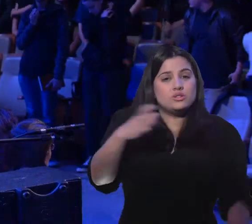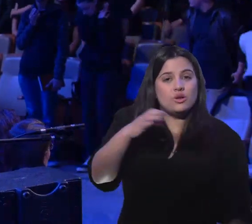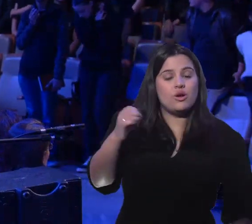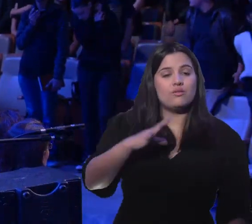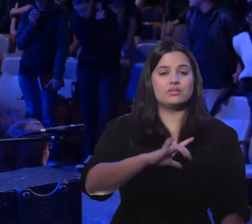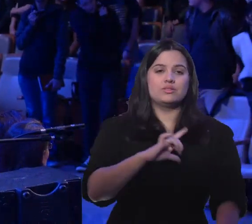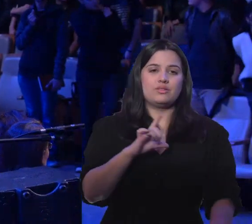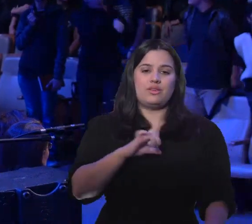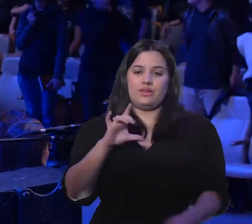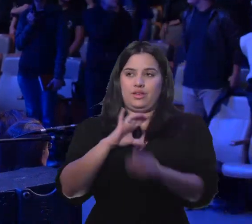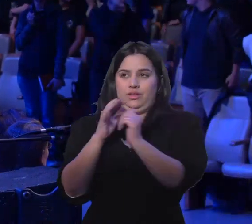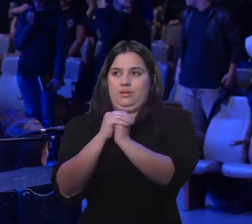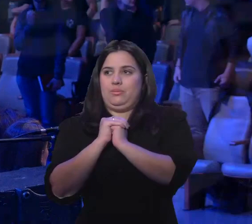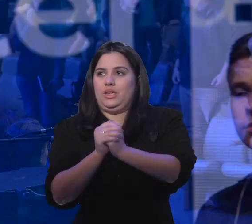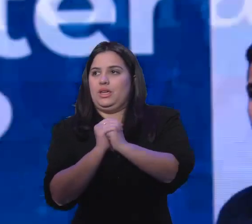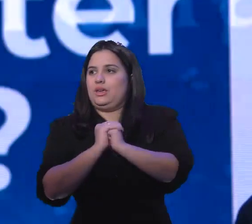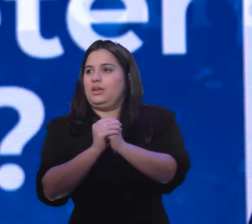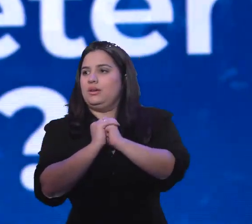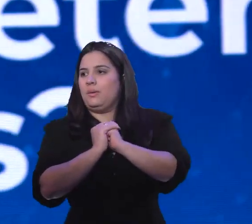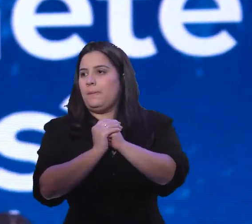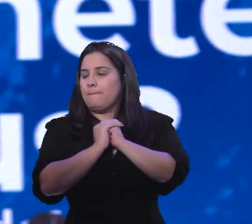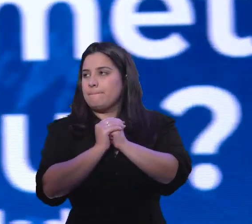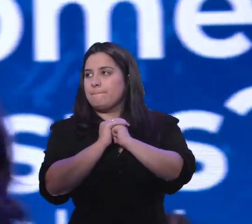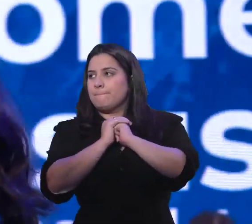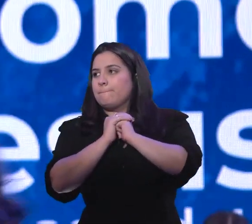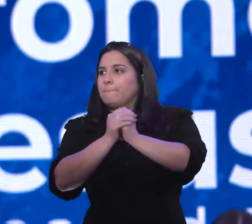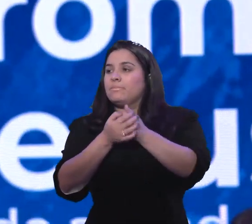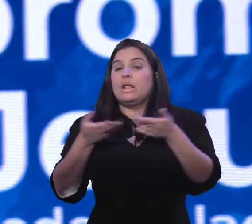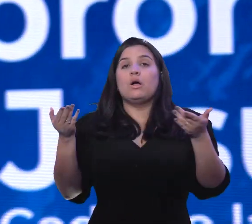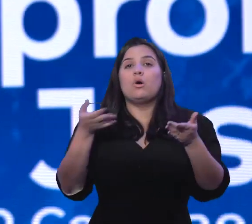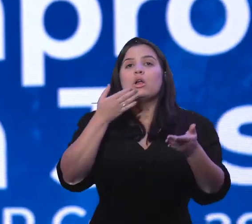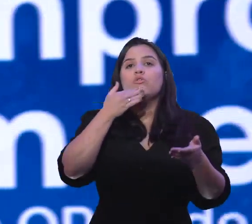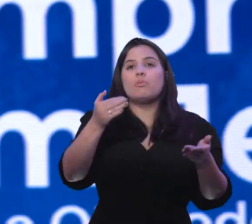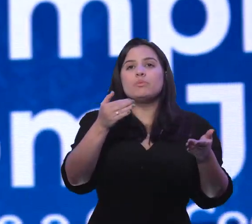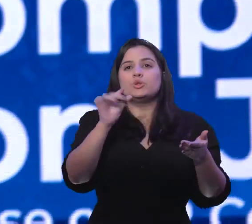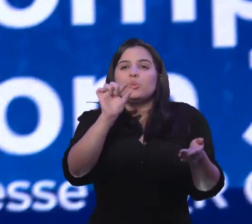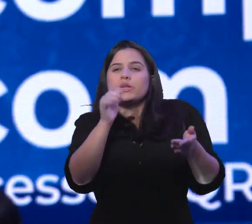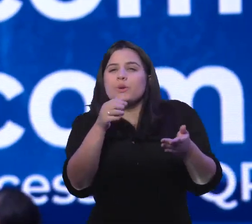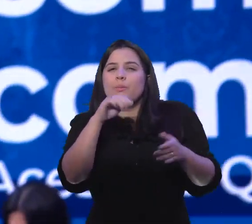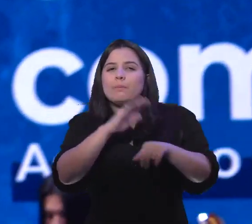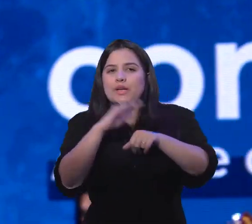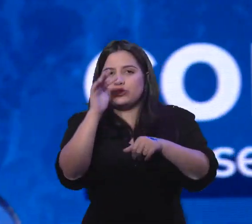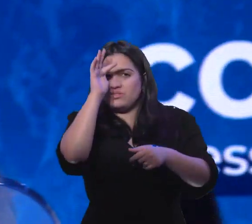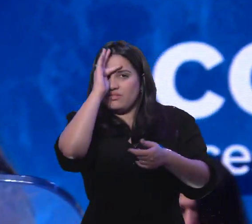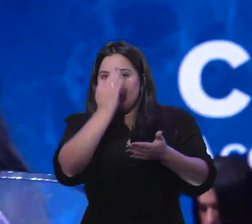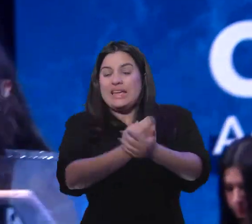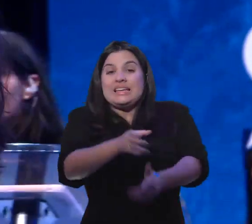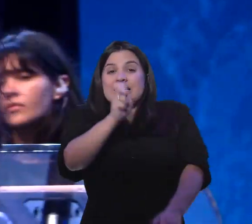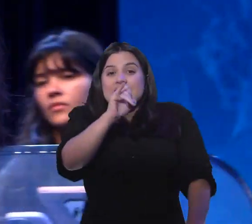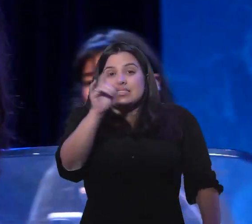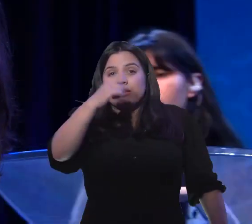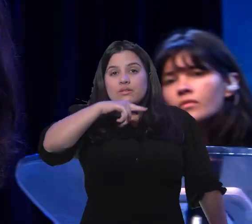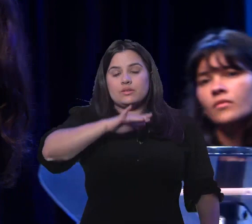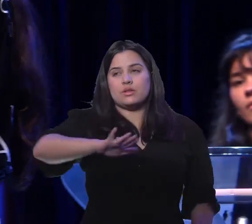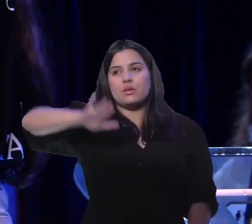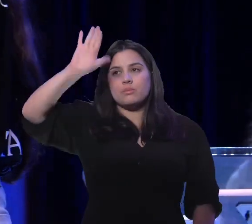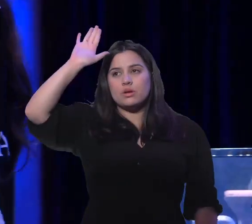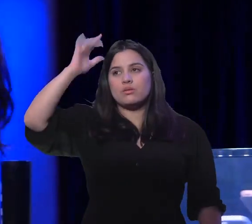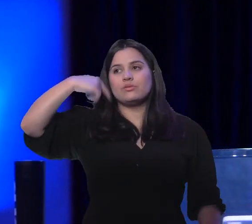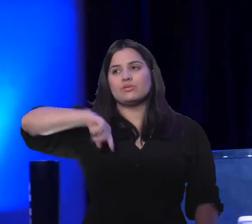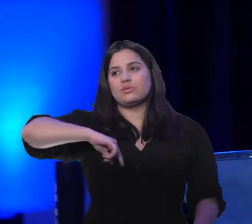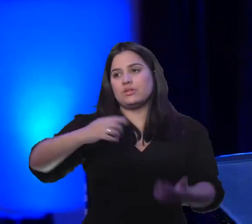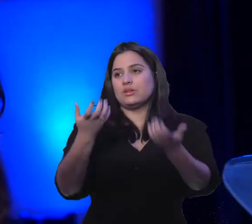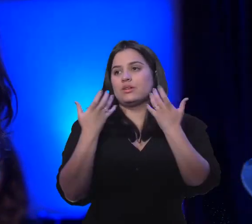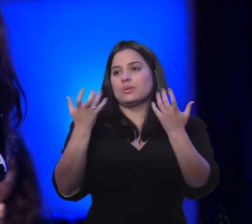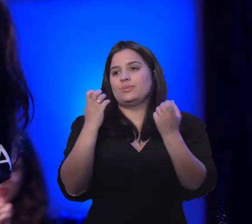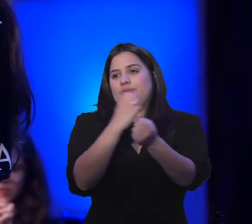vida. Amém. Estou vendo várias mãos. E agora eu vou pedir um passo a mais de fé. Se você levantou a tua mão, a gente quer